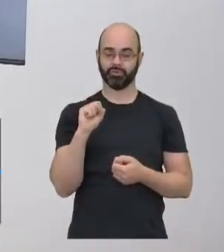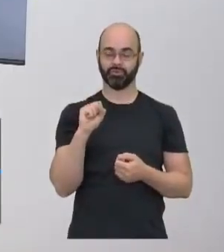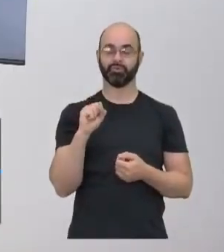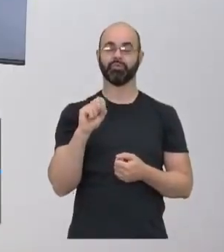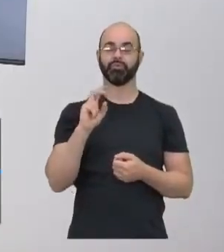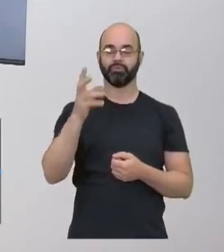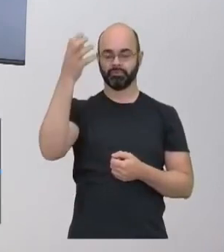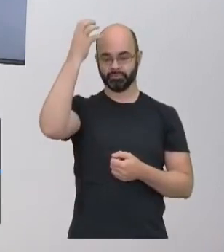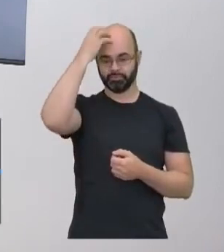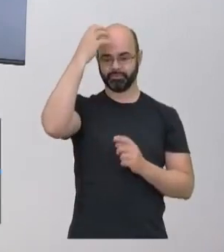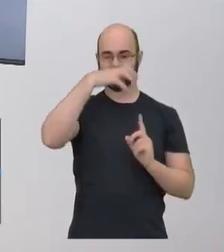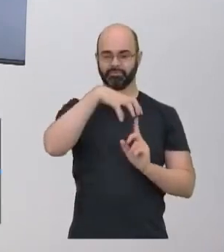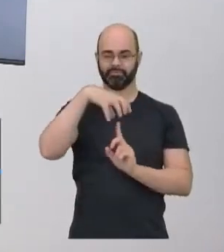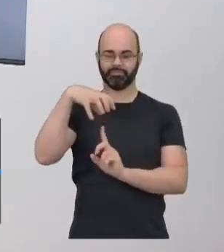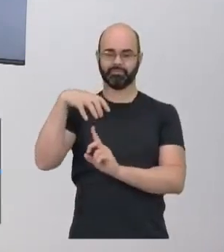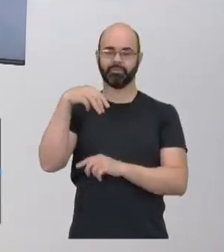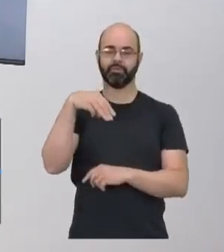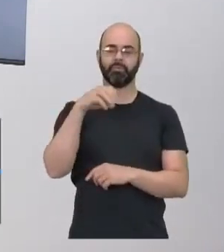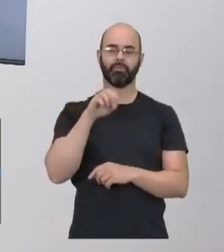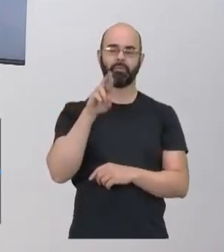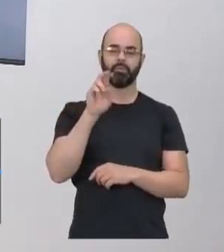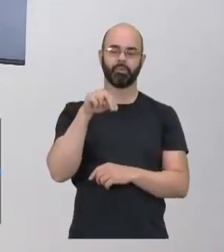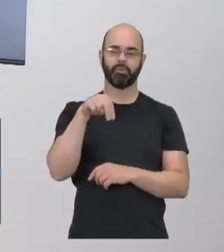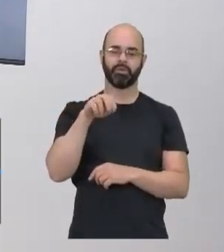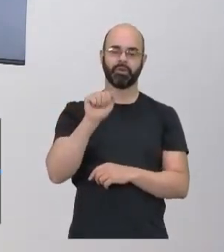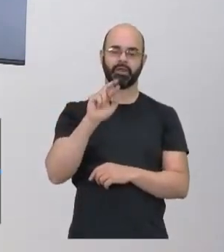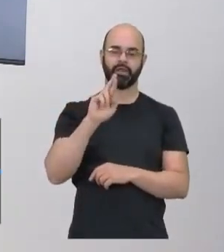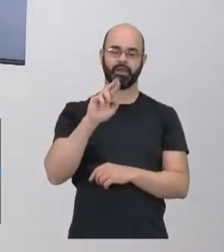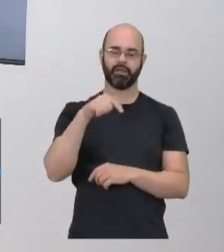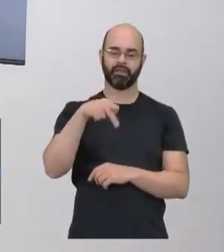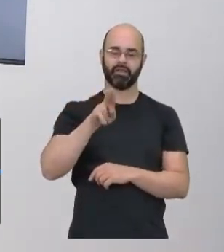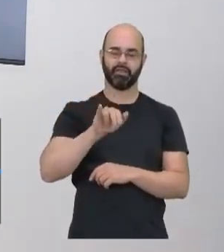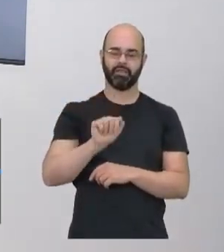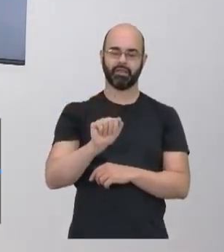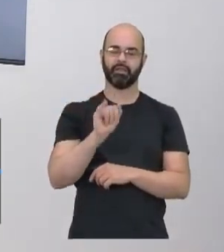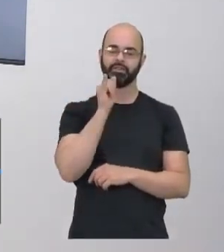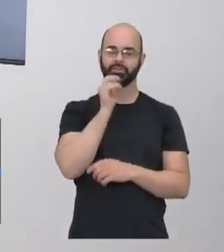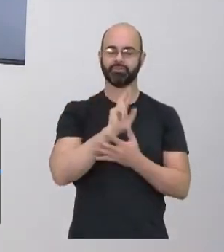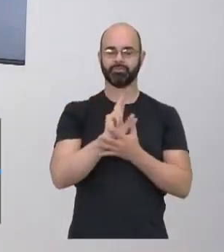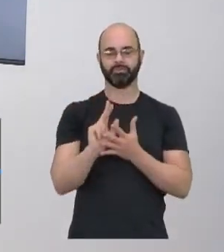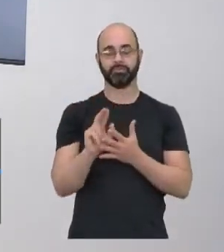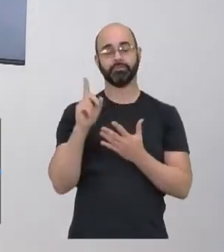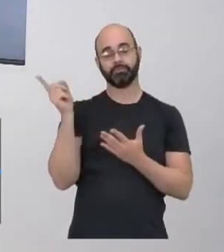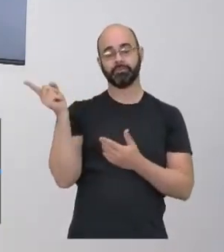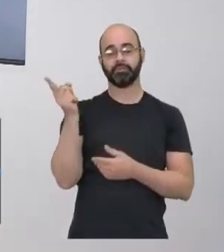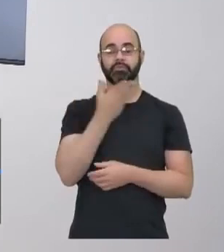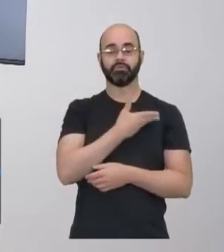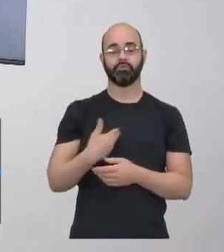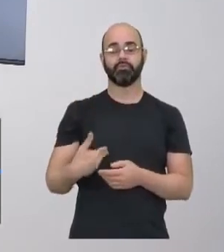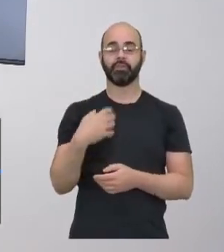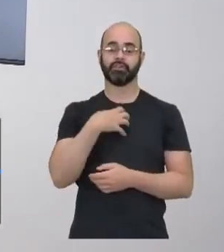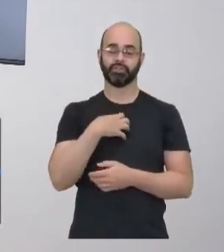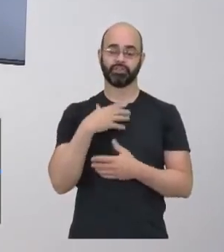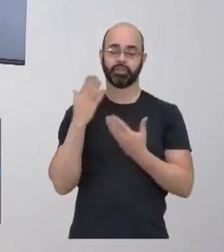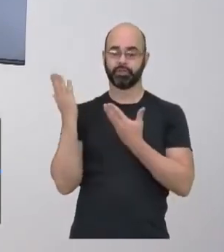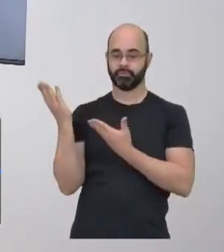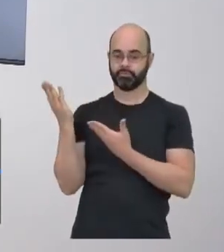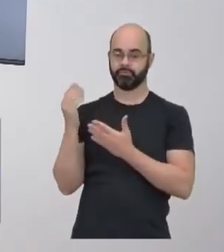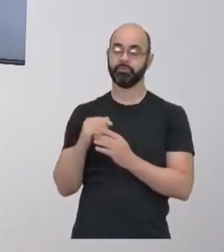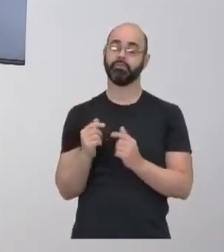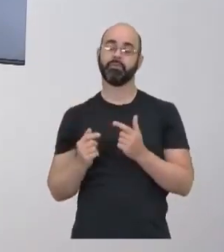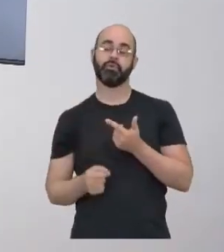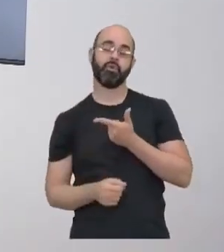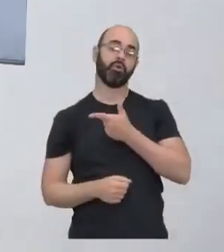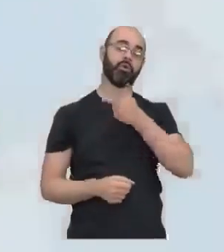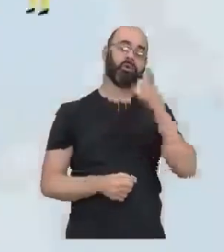ainda, mas são vários tipos de monarquias, está bem? Essa é a monarquia. essa é uma forma de governo. Agora eu vou mostrar a outra forma de